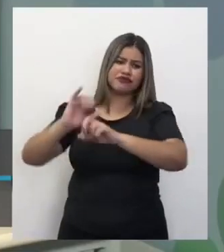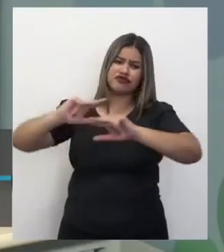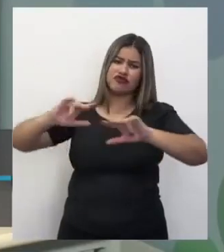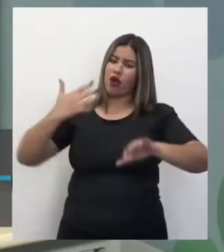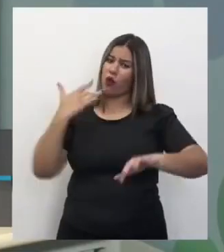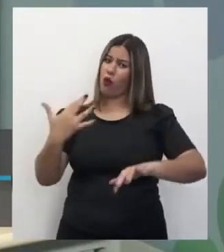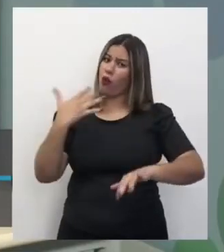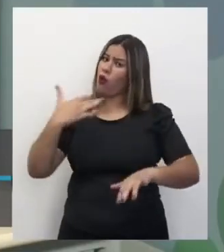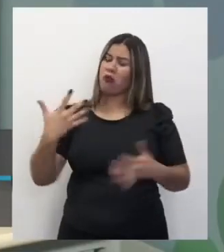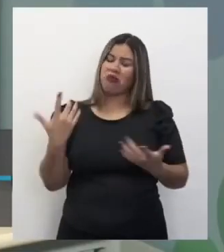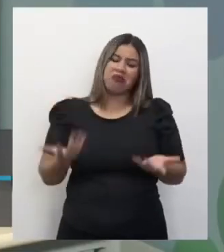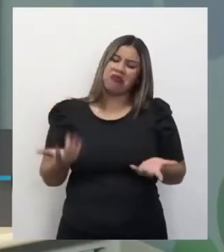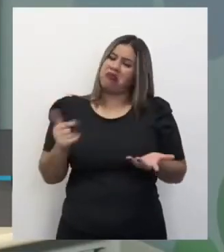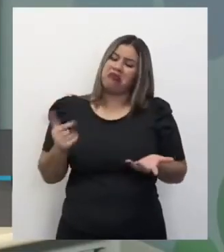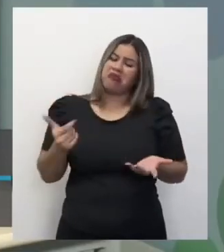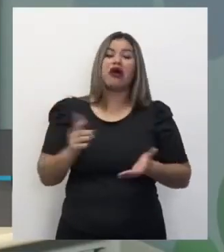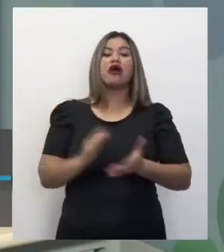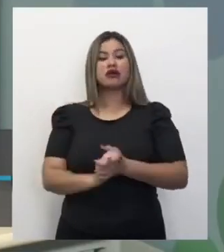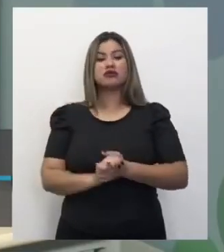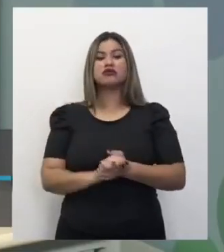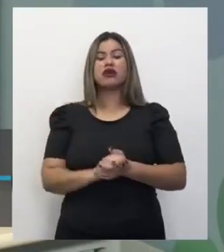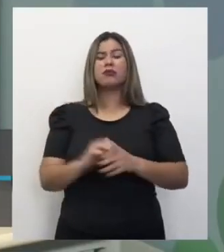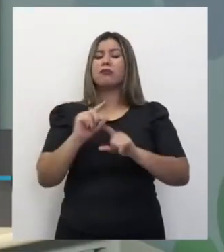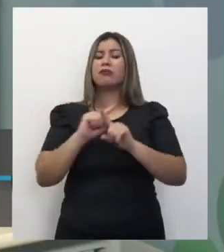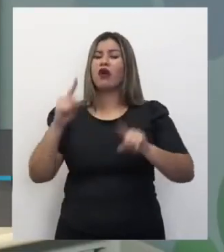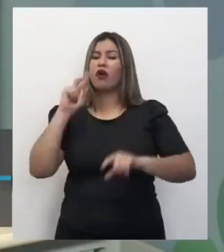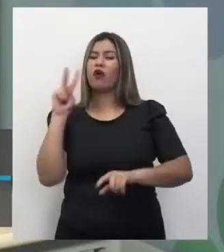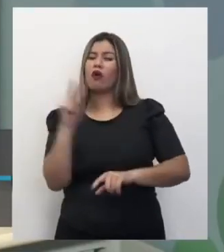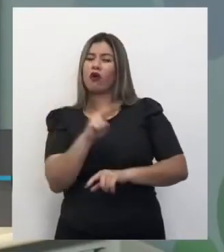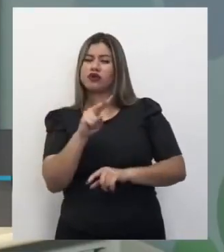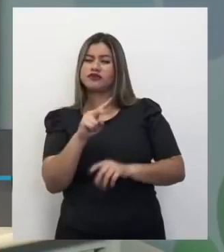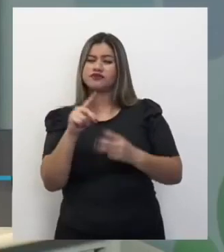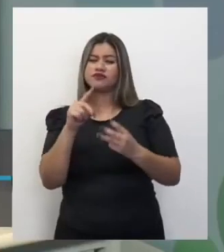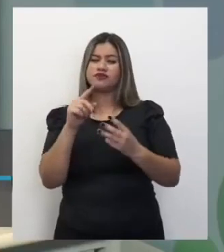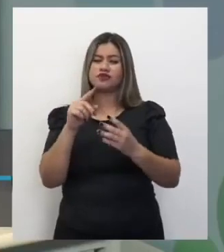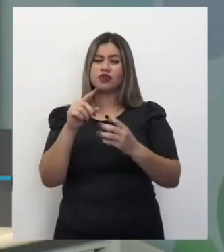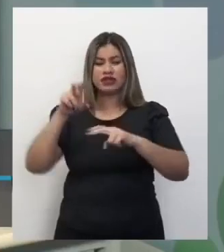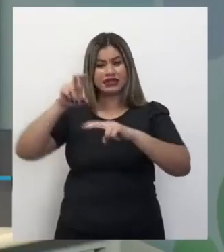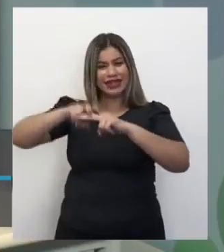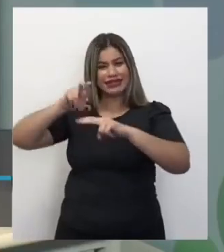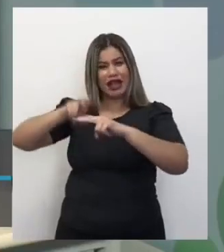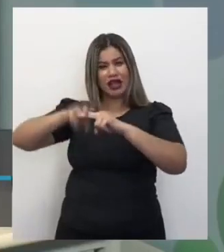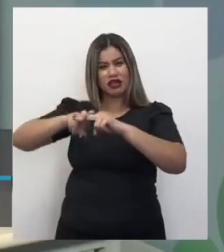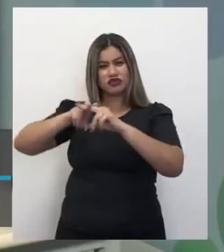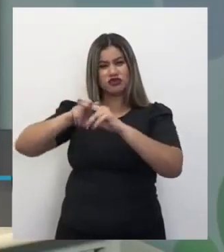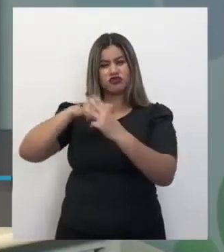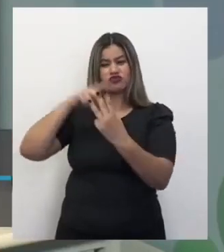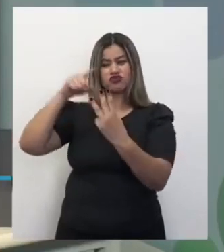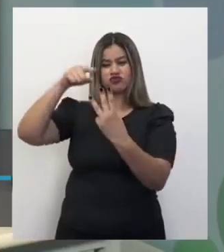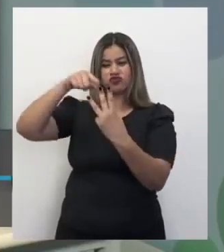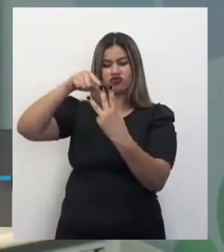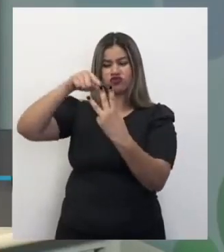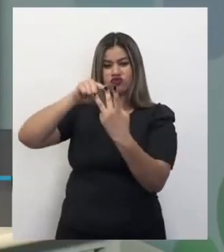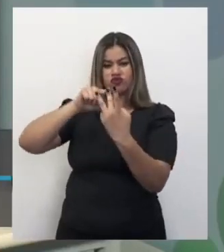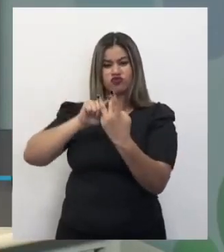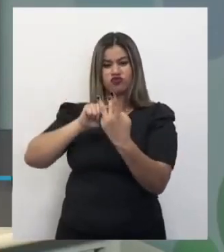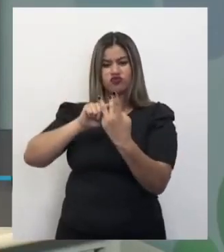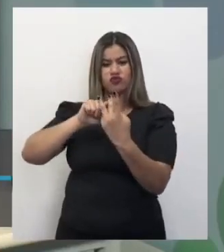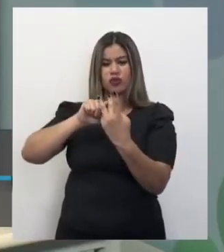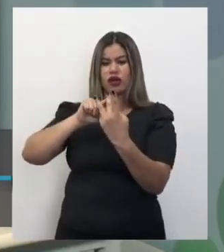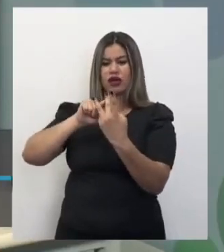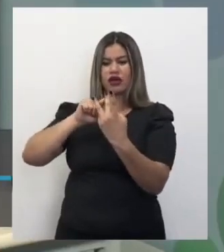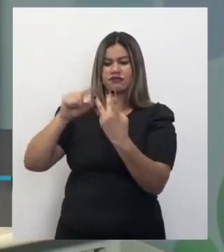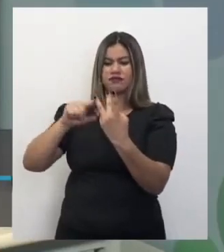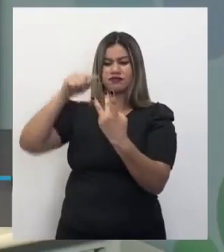Aí, mas na hora que você olha ali, o menino que está lá no fundo, ele está desfocado. E os aqui da frente, eles chamam a